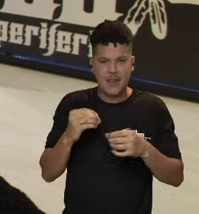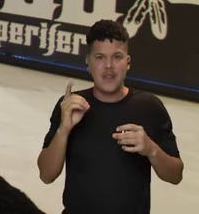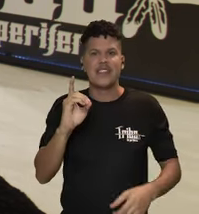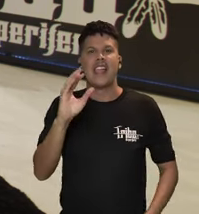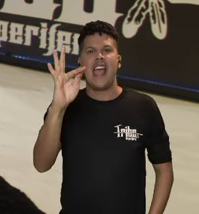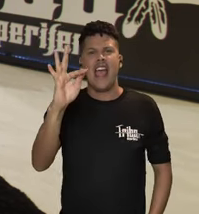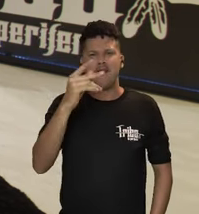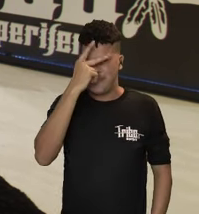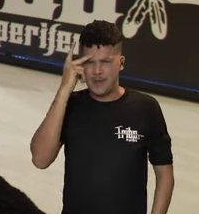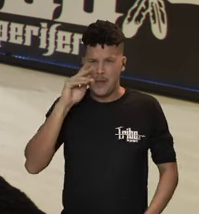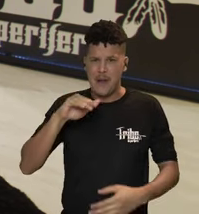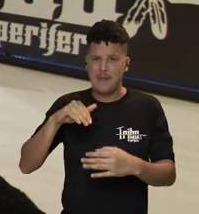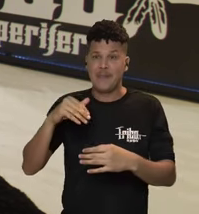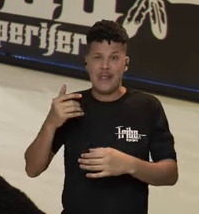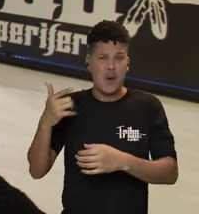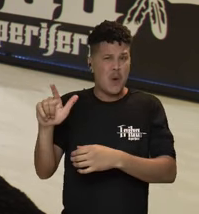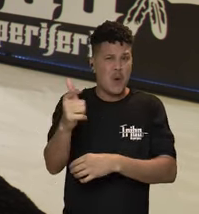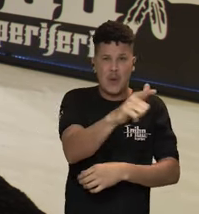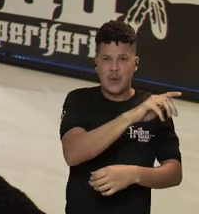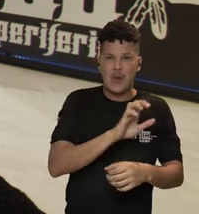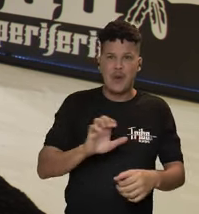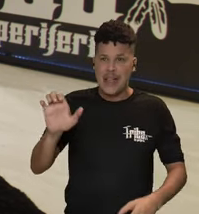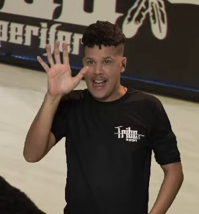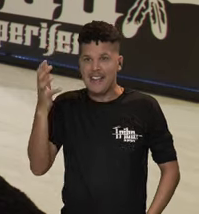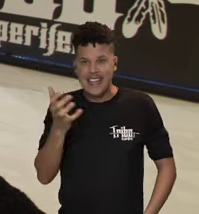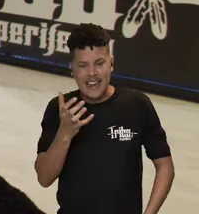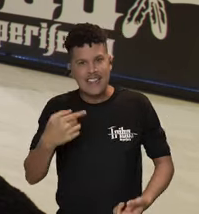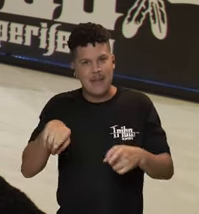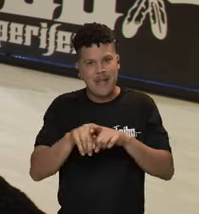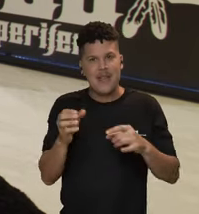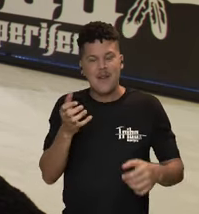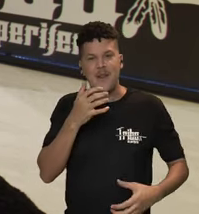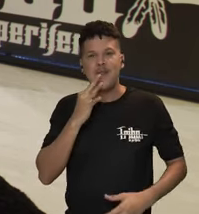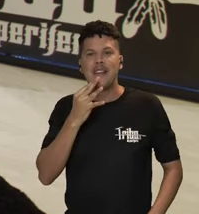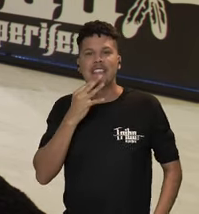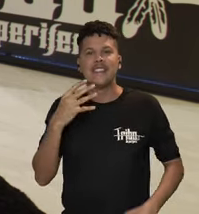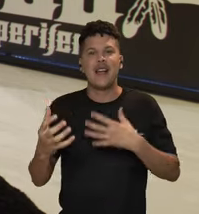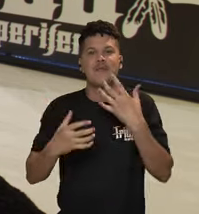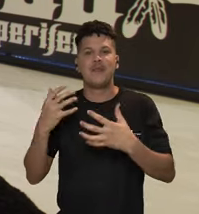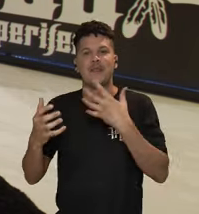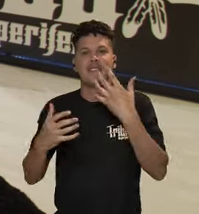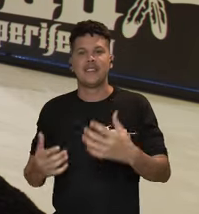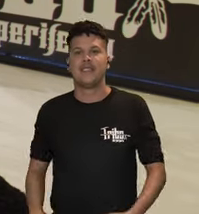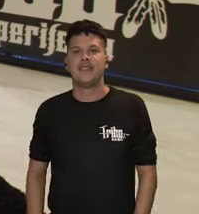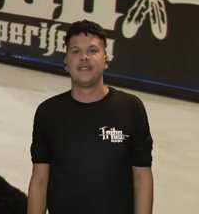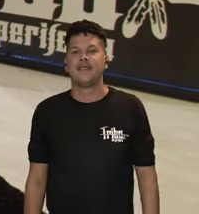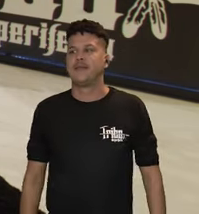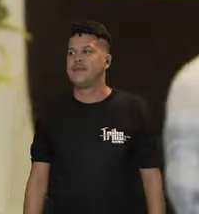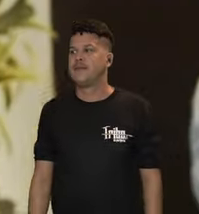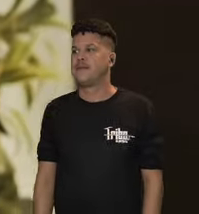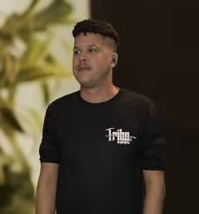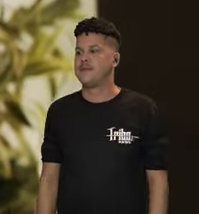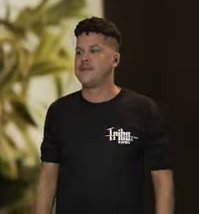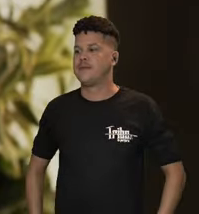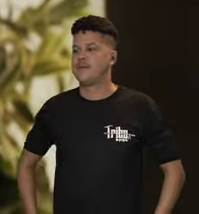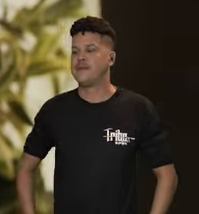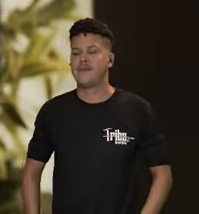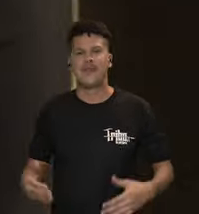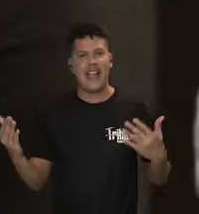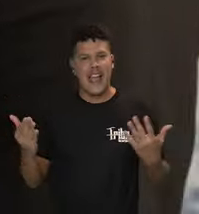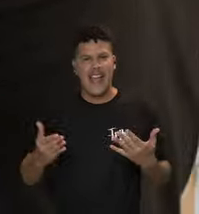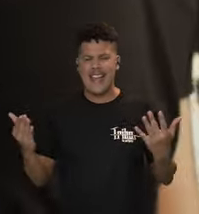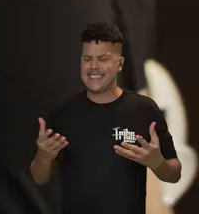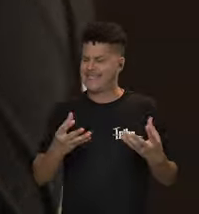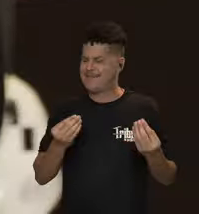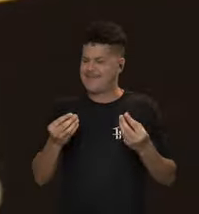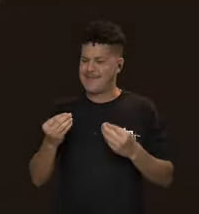rapaziada que é de fora também, eu queria que conhecesse também essas músicas, beleza? E vamos aqui, ó. Ah, essa foi virada de noite.